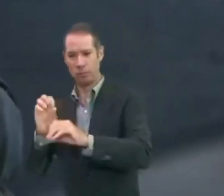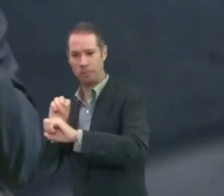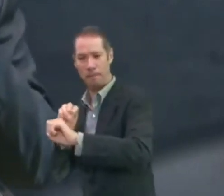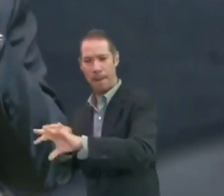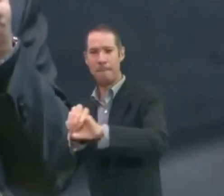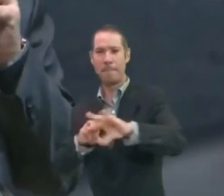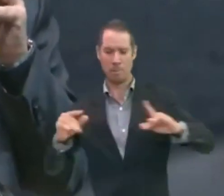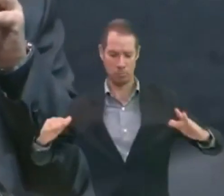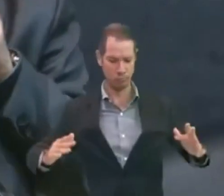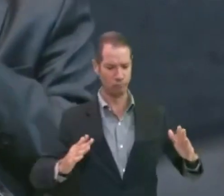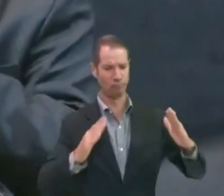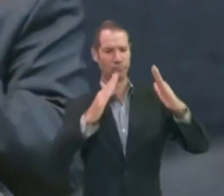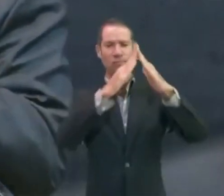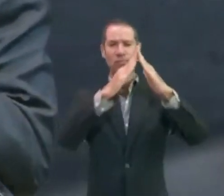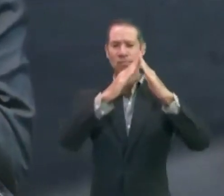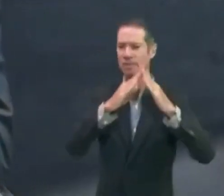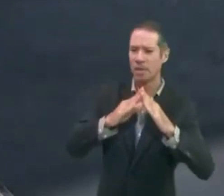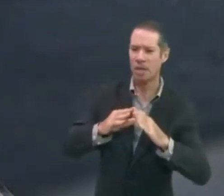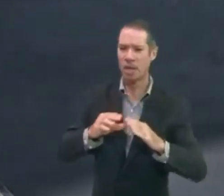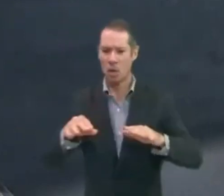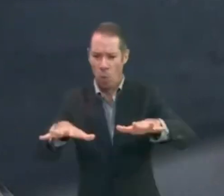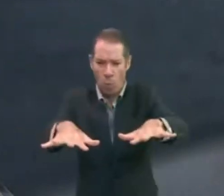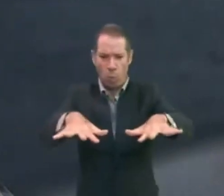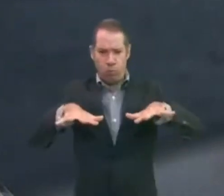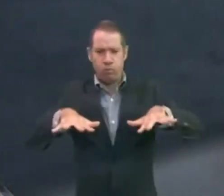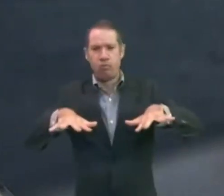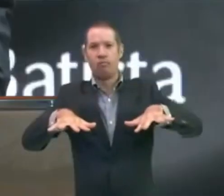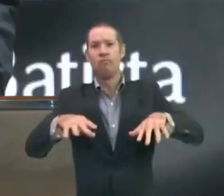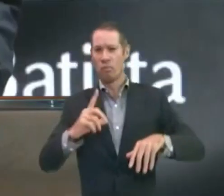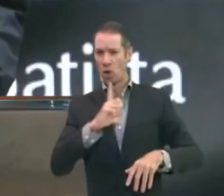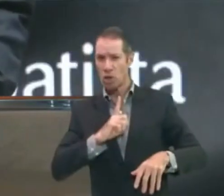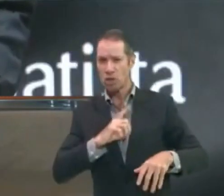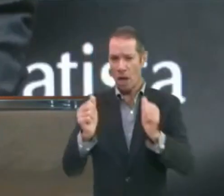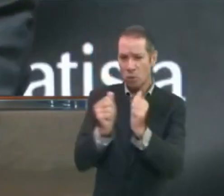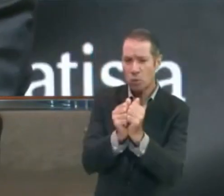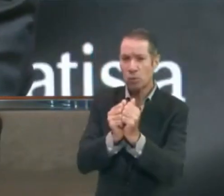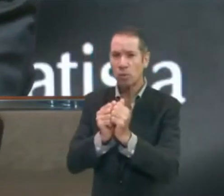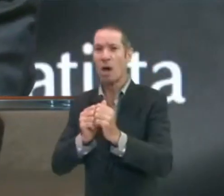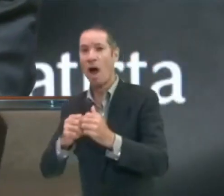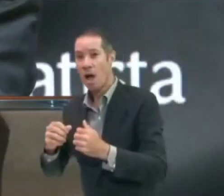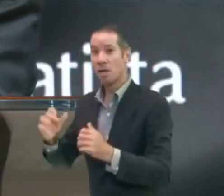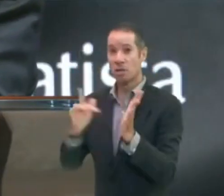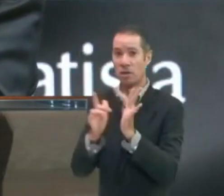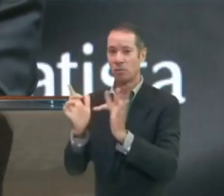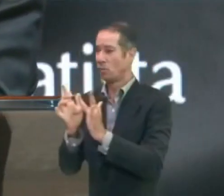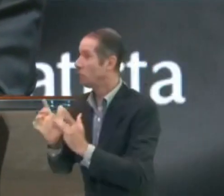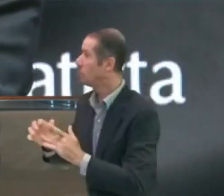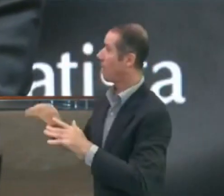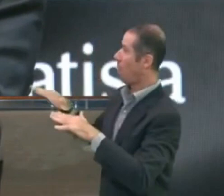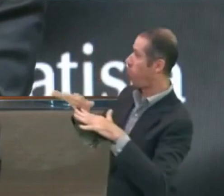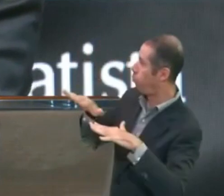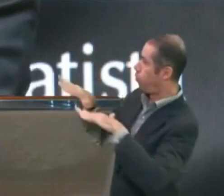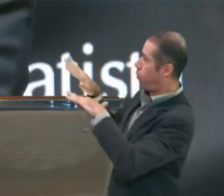o Sermão da Montanha, e havia uma pequena multidão que estava ouvindo o Sermão da Montanha. E